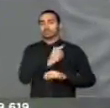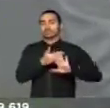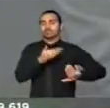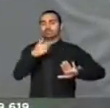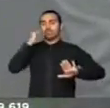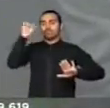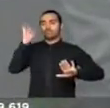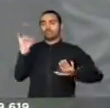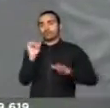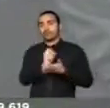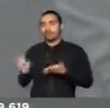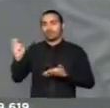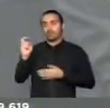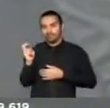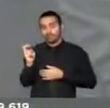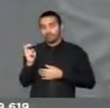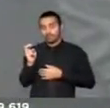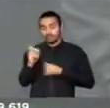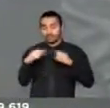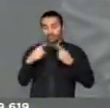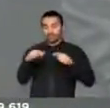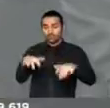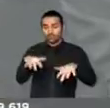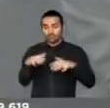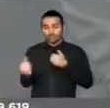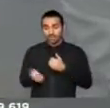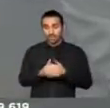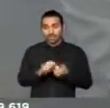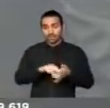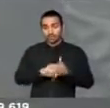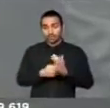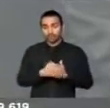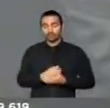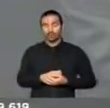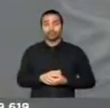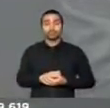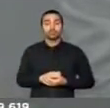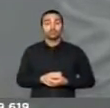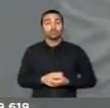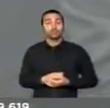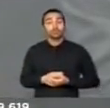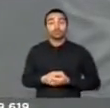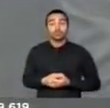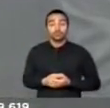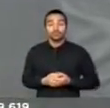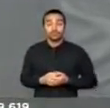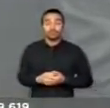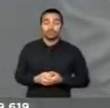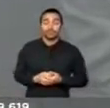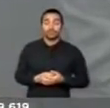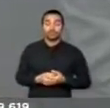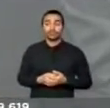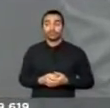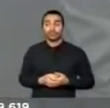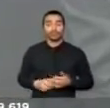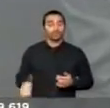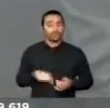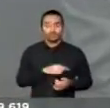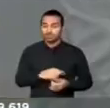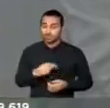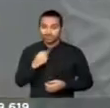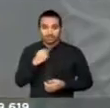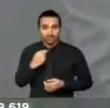tal. Então, senhor presidente, o que eu quero demonstrar aqui não está em xeque. Nós não podemos